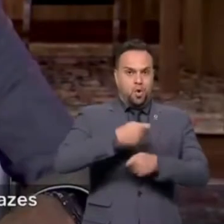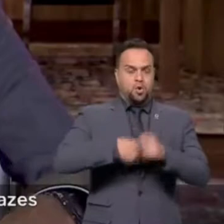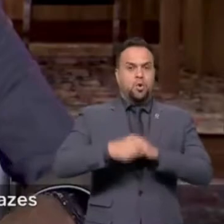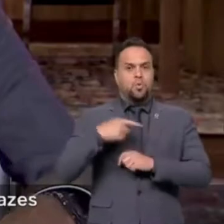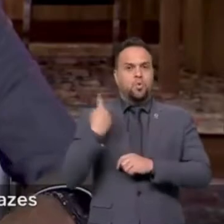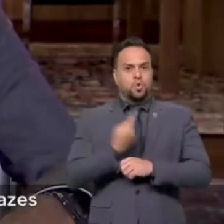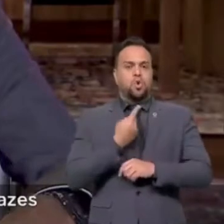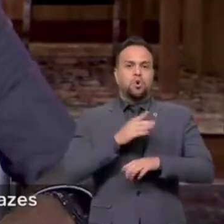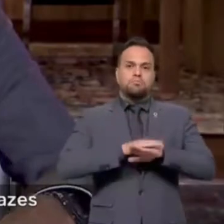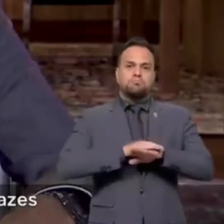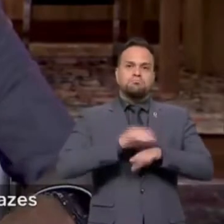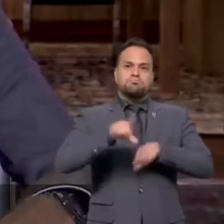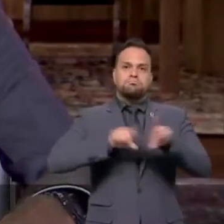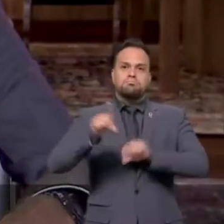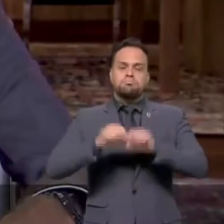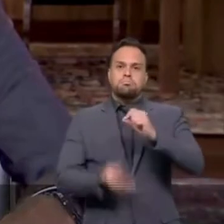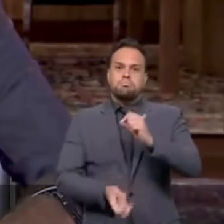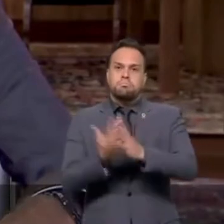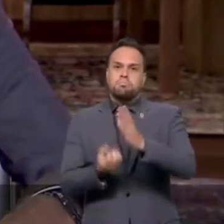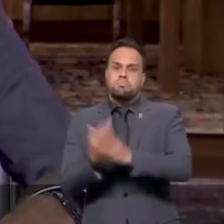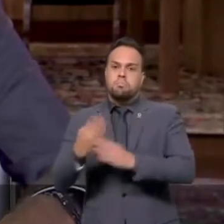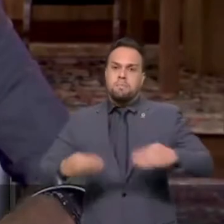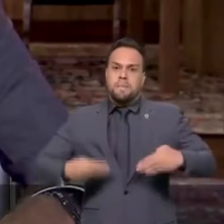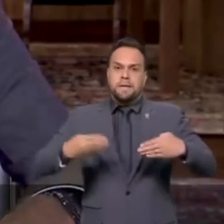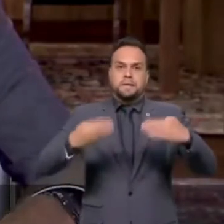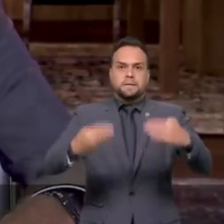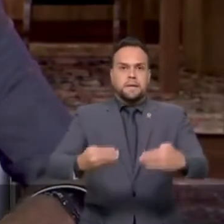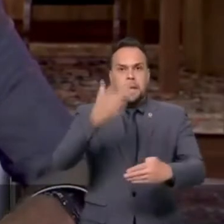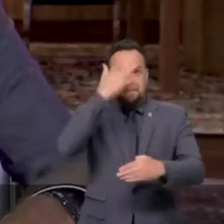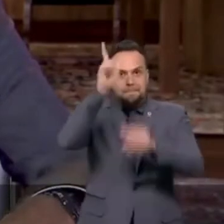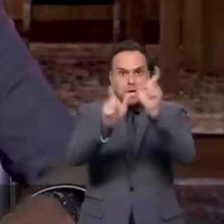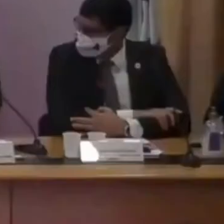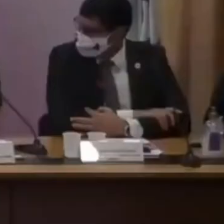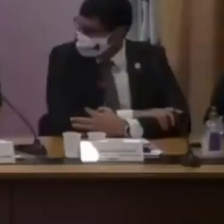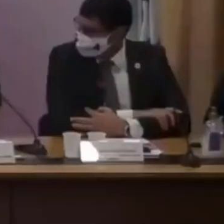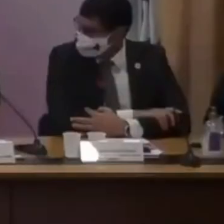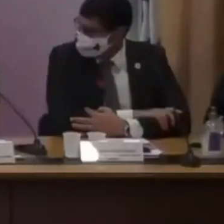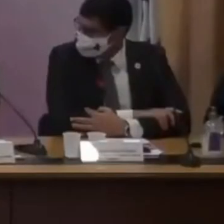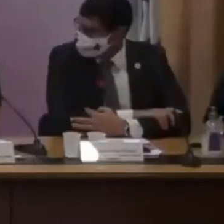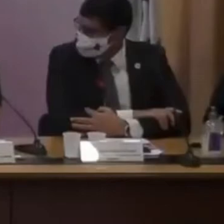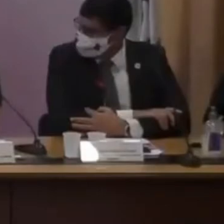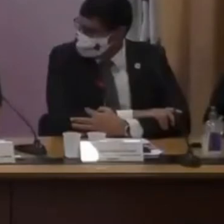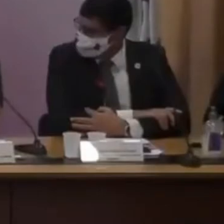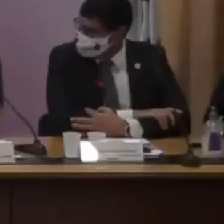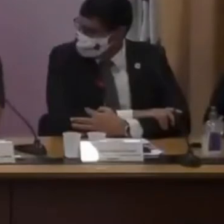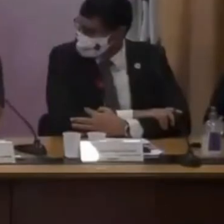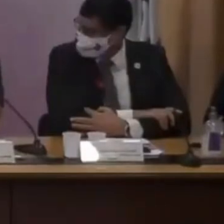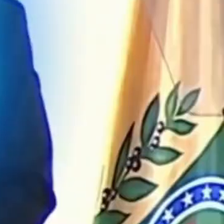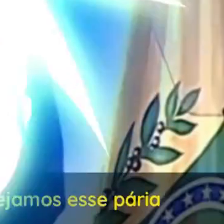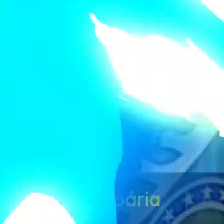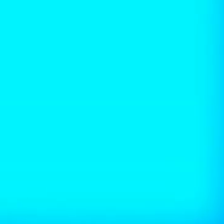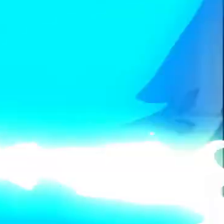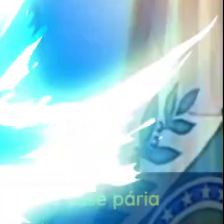um ministério com pessoas capazes para enfrentar a todos os desafios. Eu não sabia nem o que era o SUS.